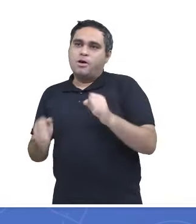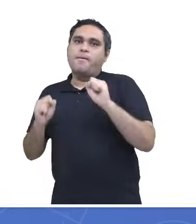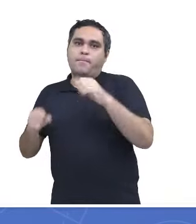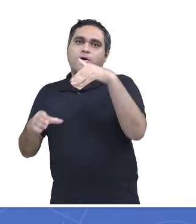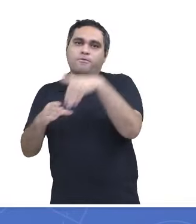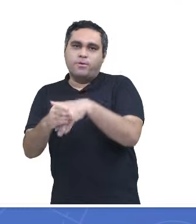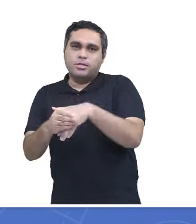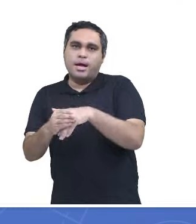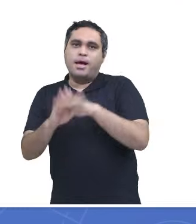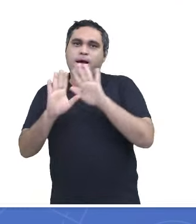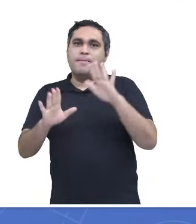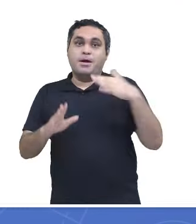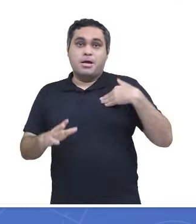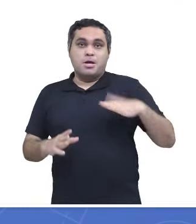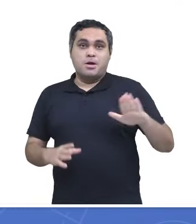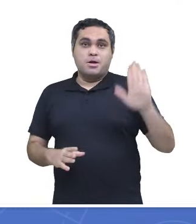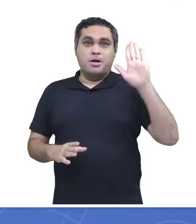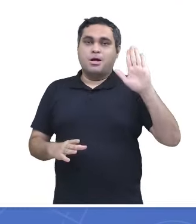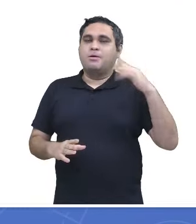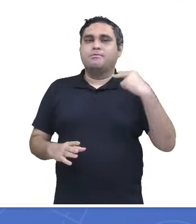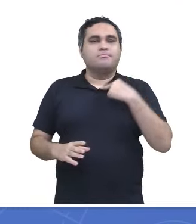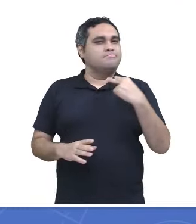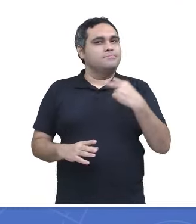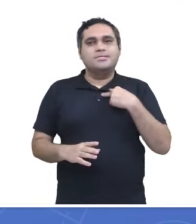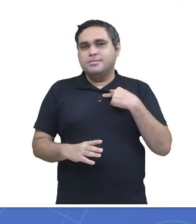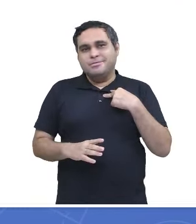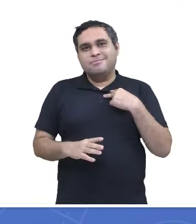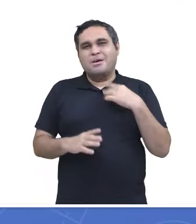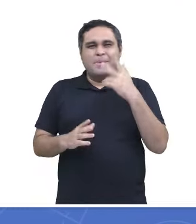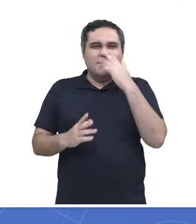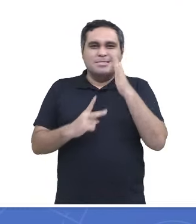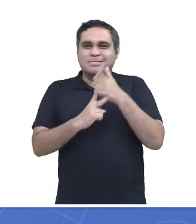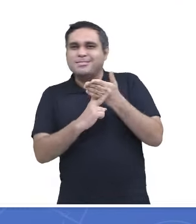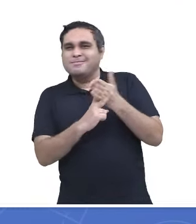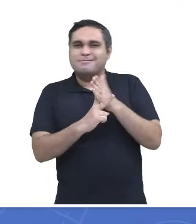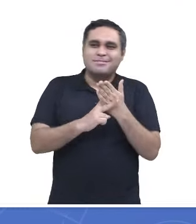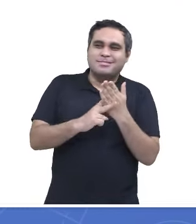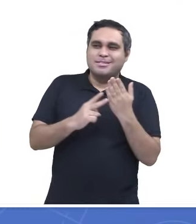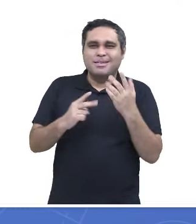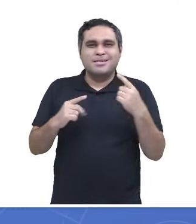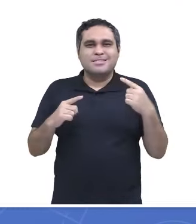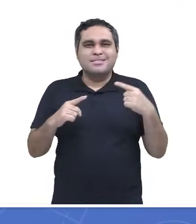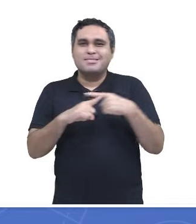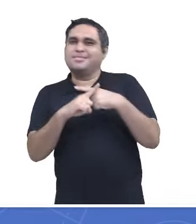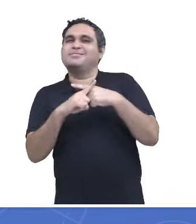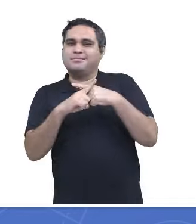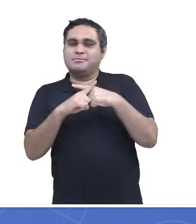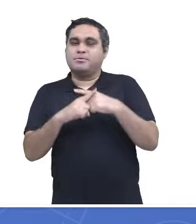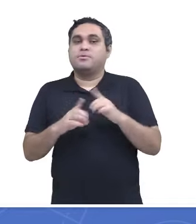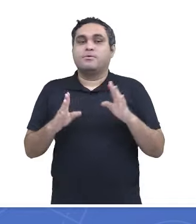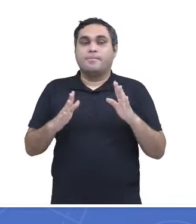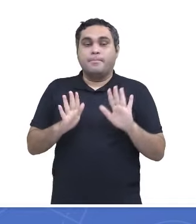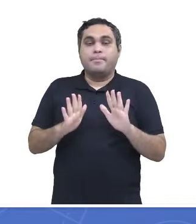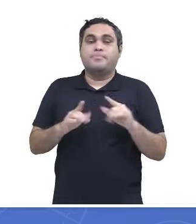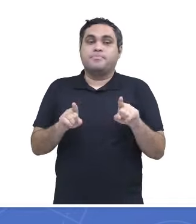votado. Vejam lá, então, essas questões de contradição. Os